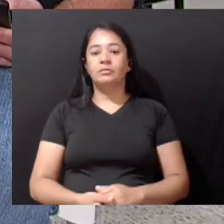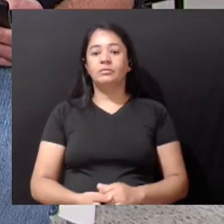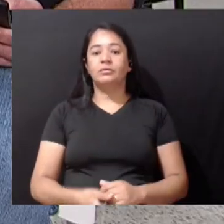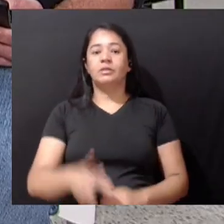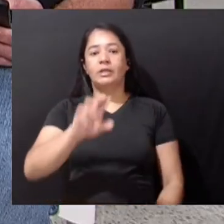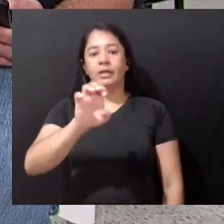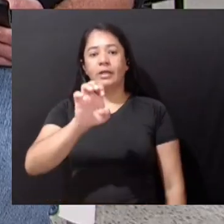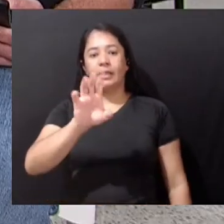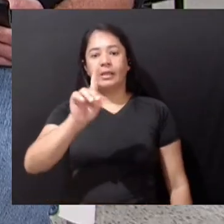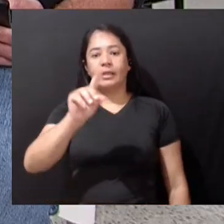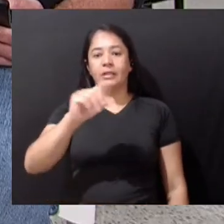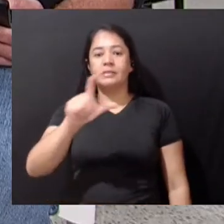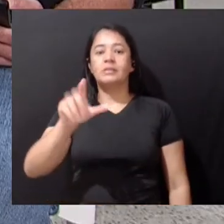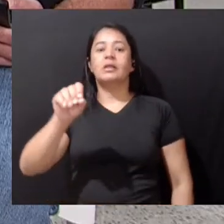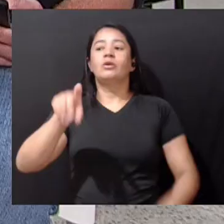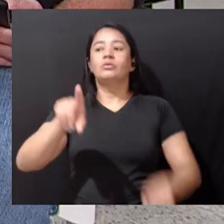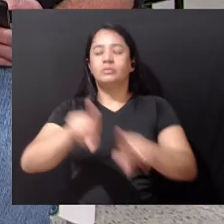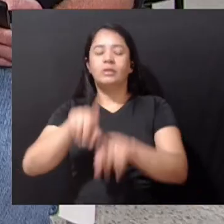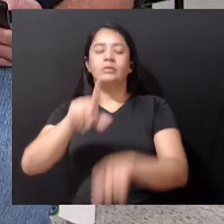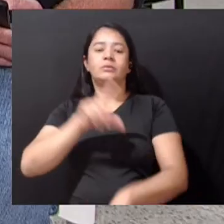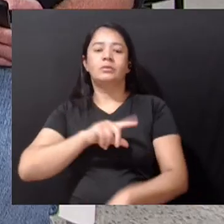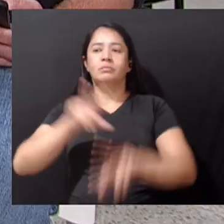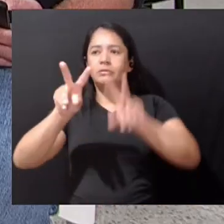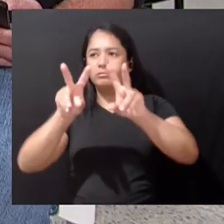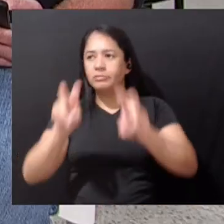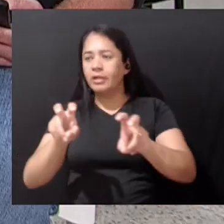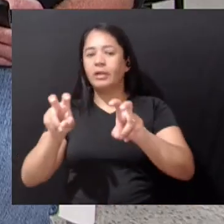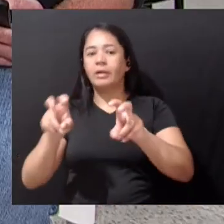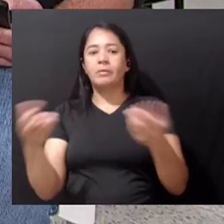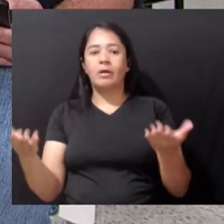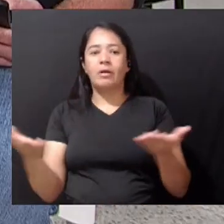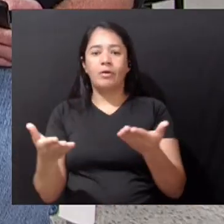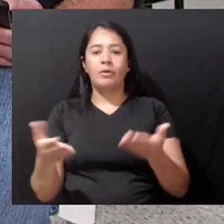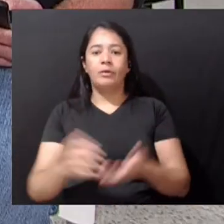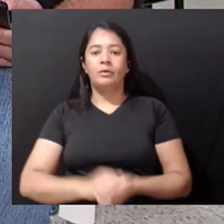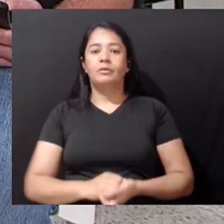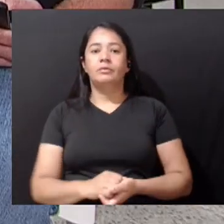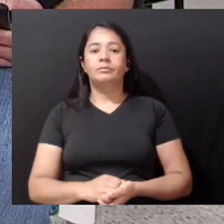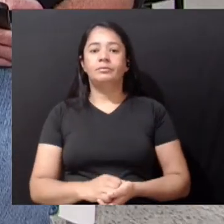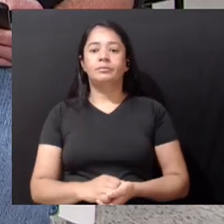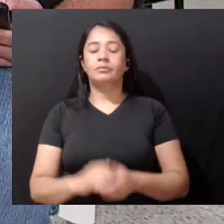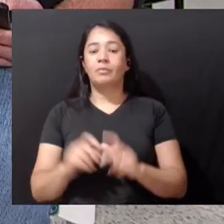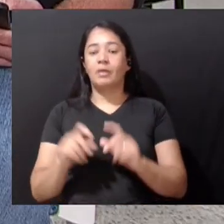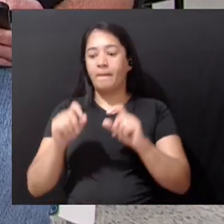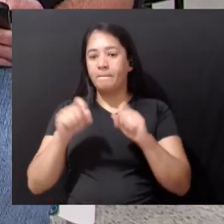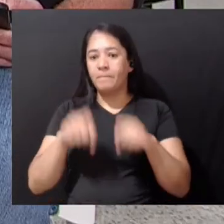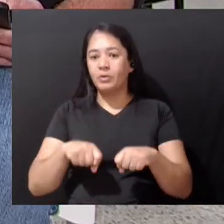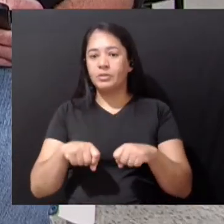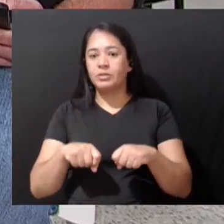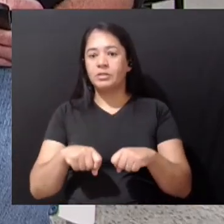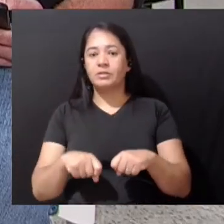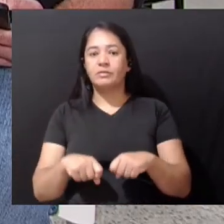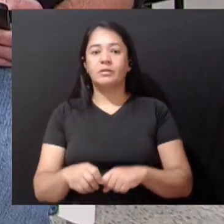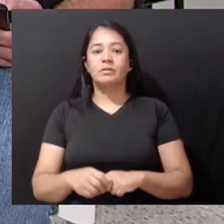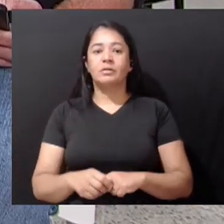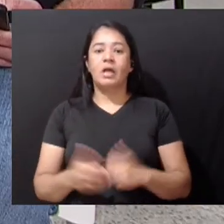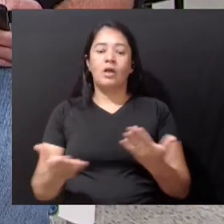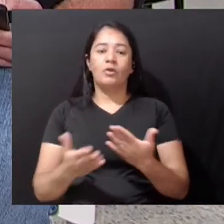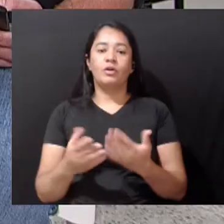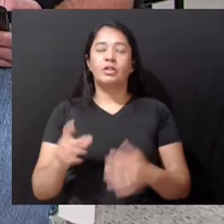então, por assunto, os assuntos que estão por aí que podem ser, né, porque por enquanto é só suposição, ninguém